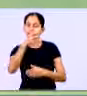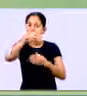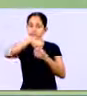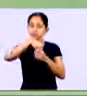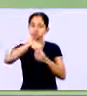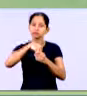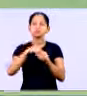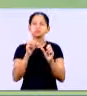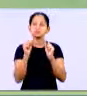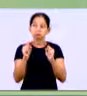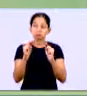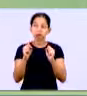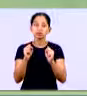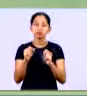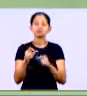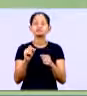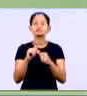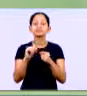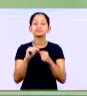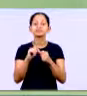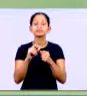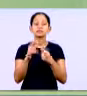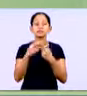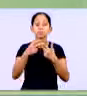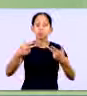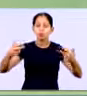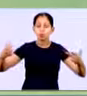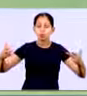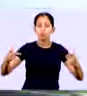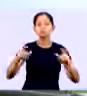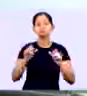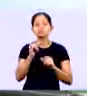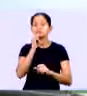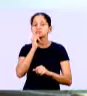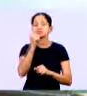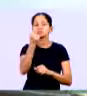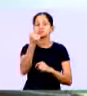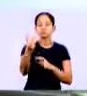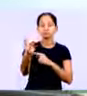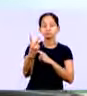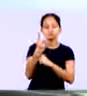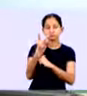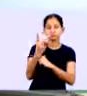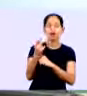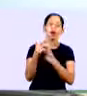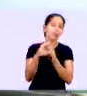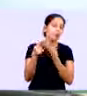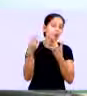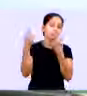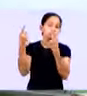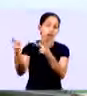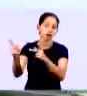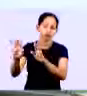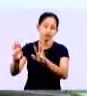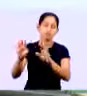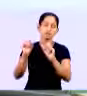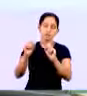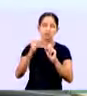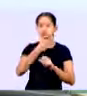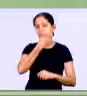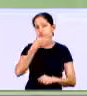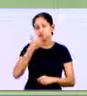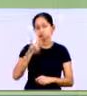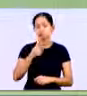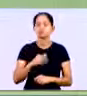de ativos, eu posso alienar. Eu posso pegar um bem e dar ele como garantia e pegar um dinheiro emprestado com um juro menor. E aquele bem fica como garantia daquele empréstimo,